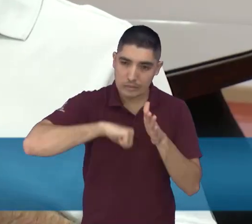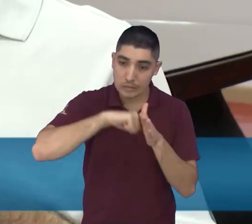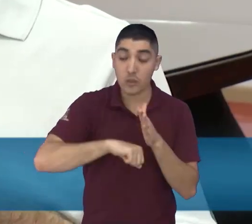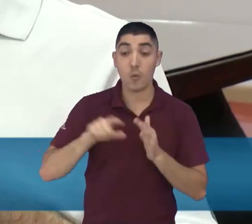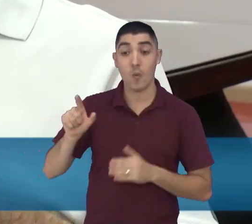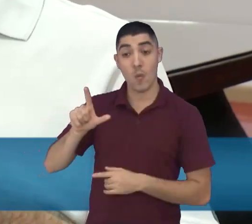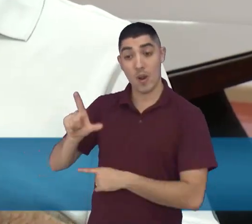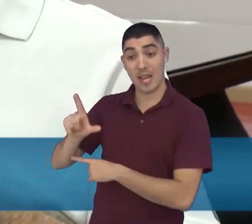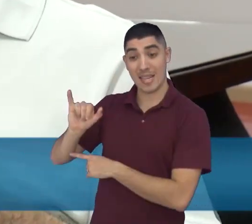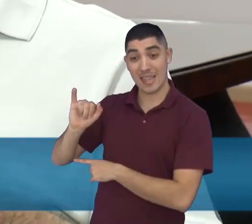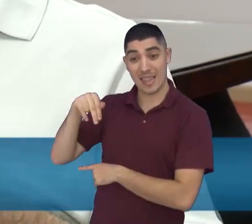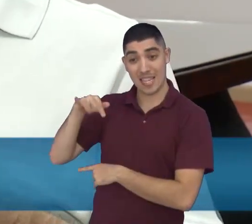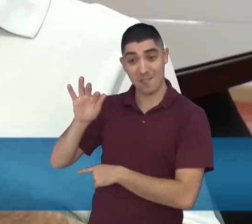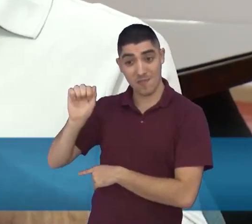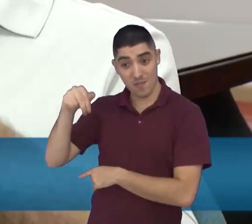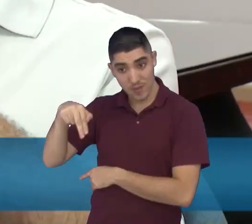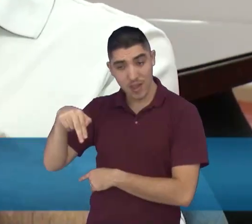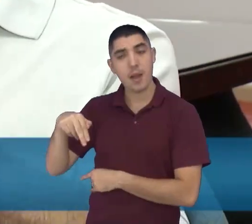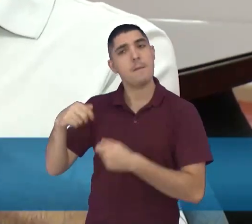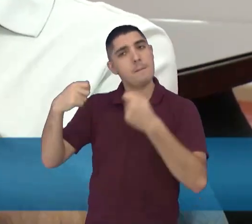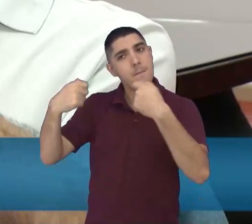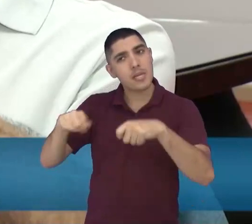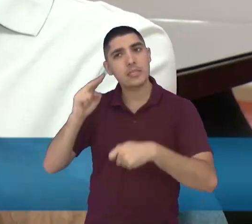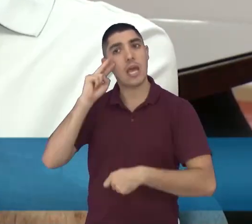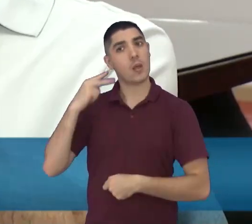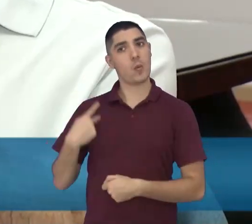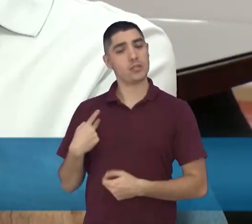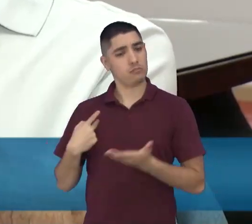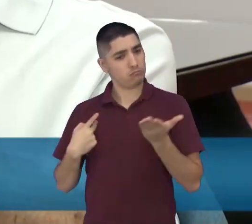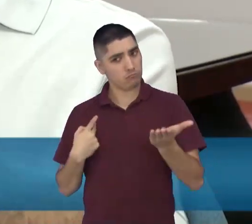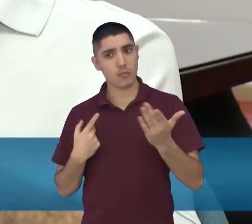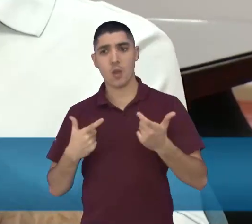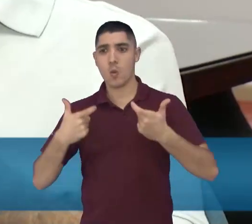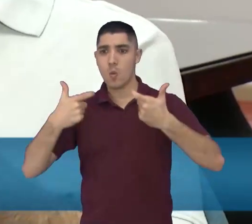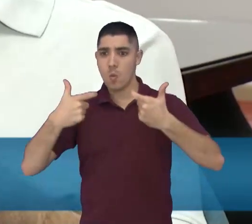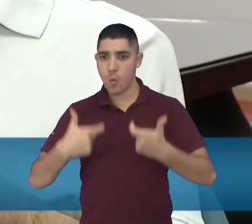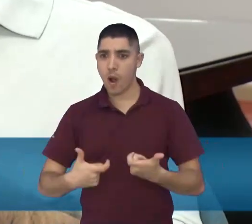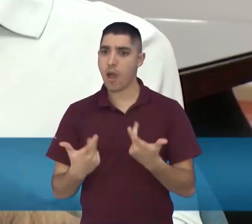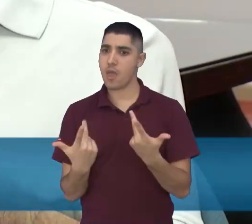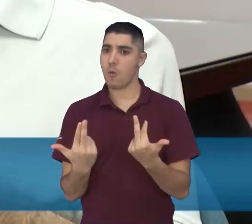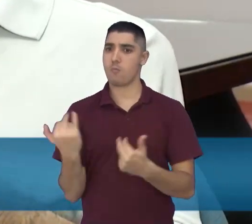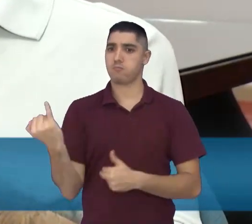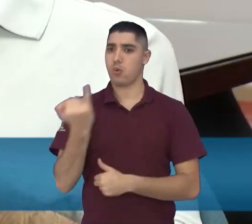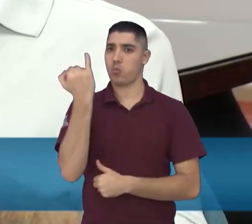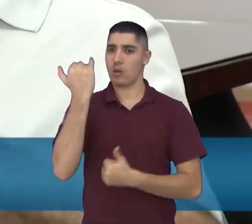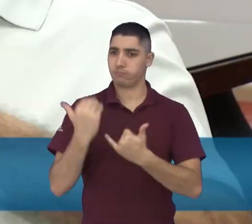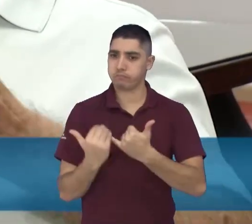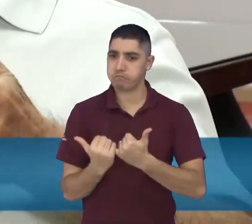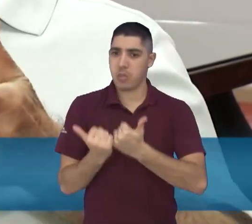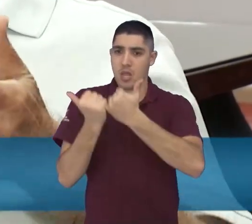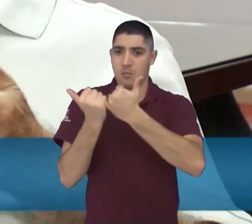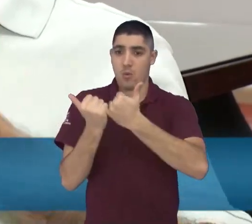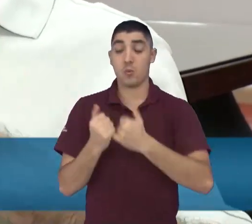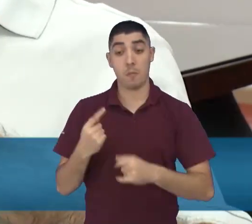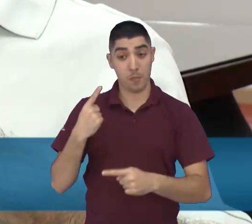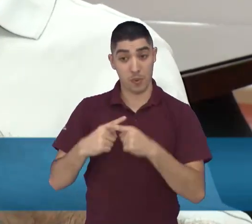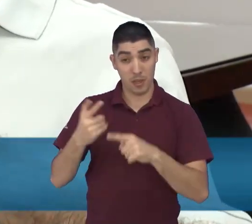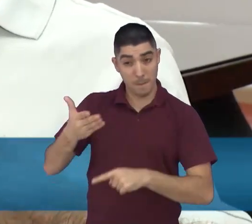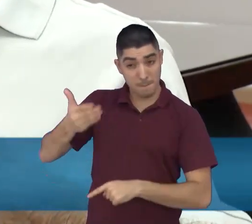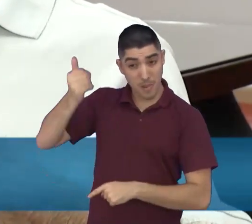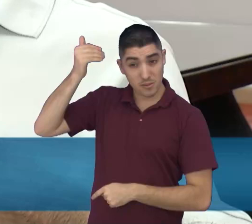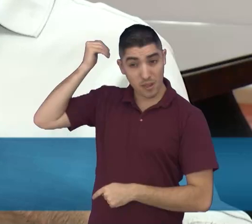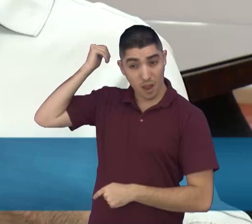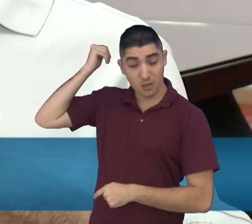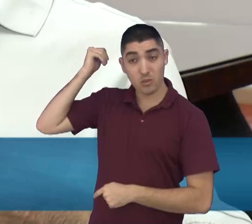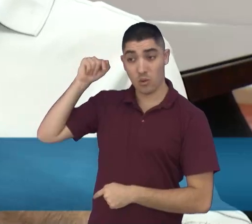também o considere como um marco da história. Porque São José, naquela época, era a cidade dos